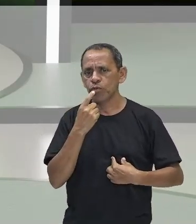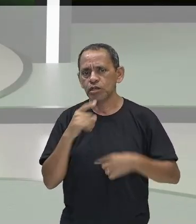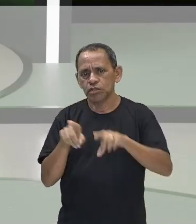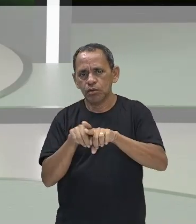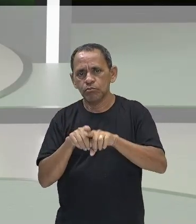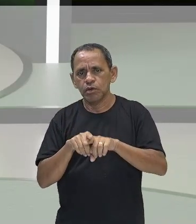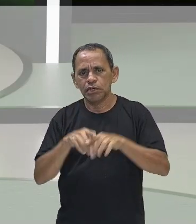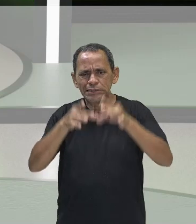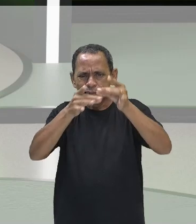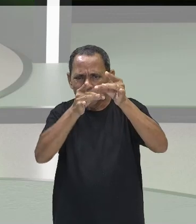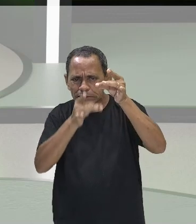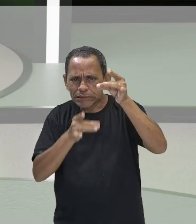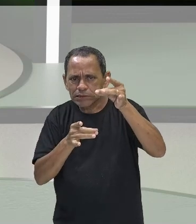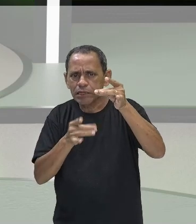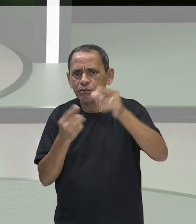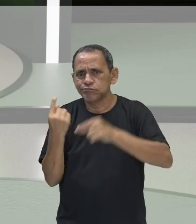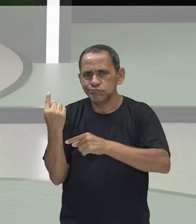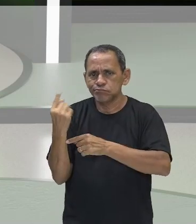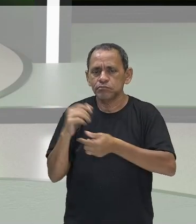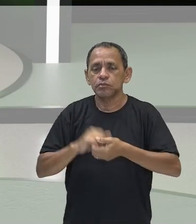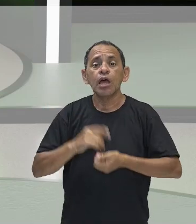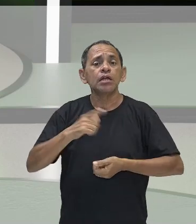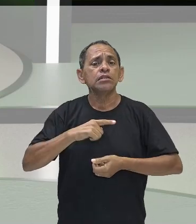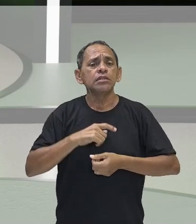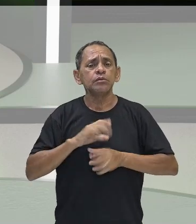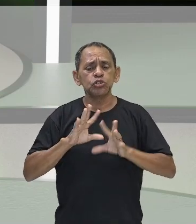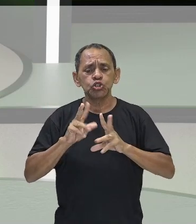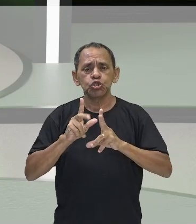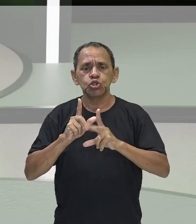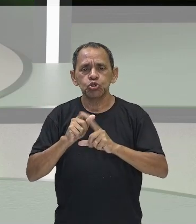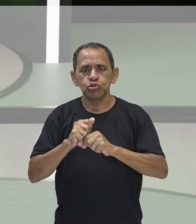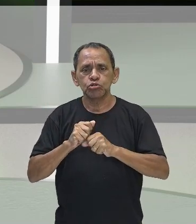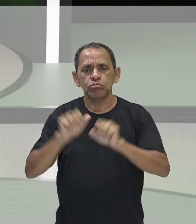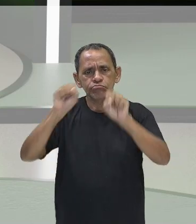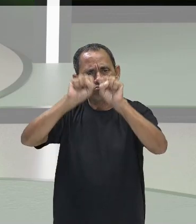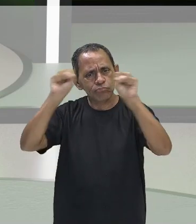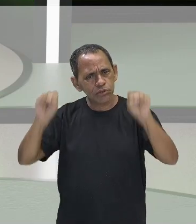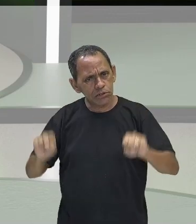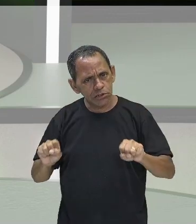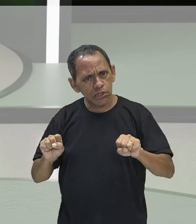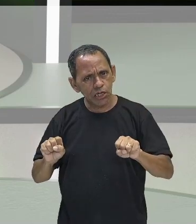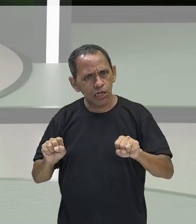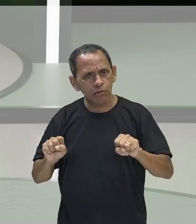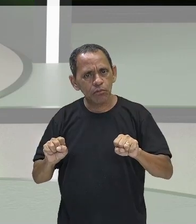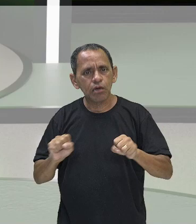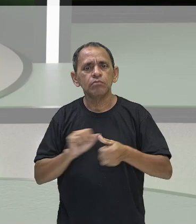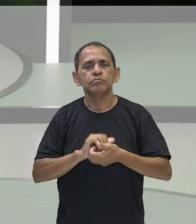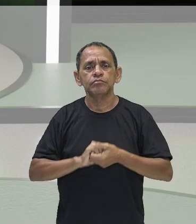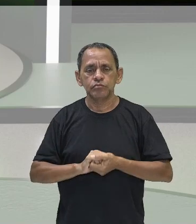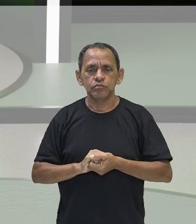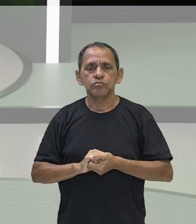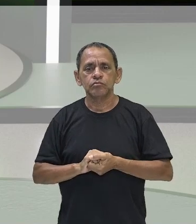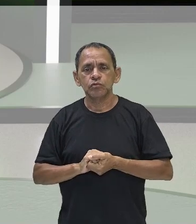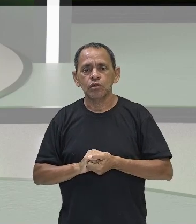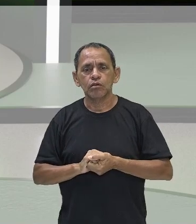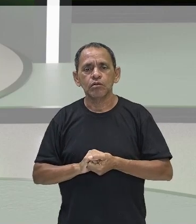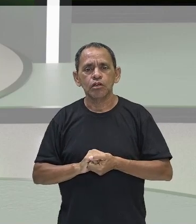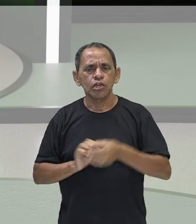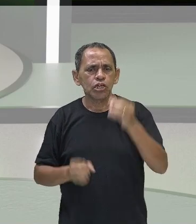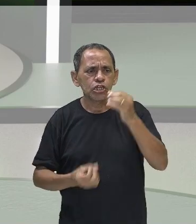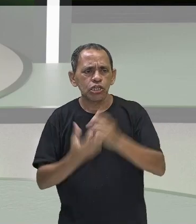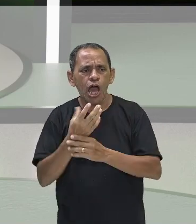aí, ó. Nós temos todo esse sistema de vasos, né, sanguíneos formados